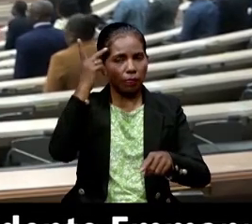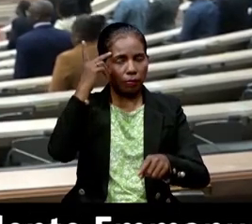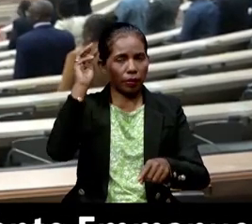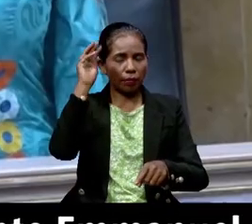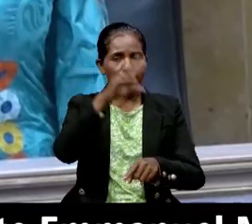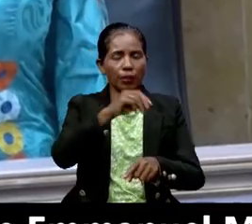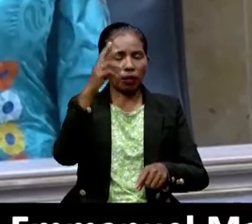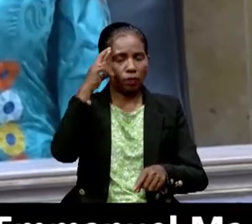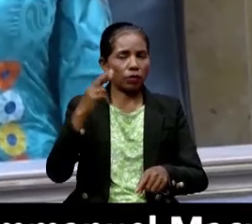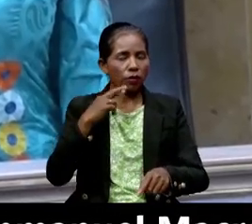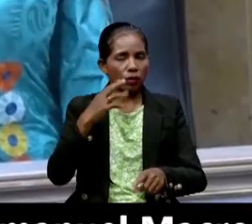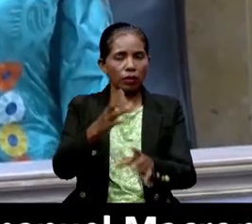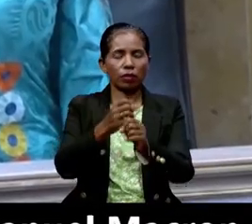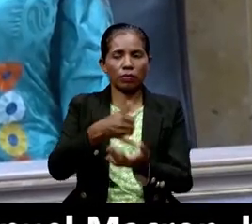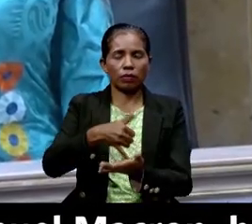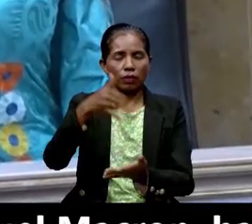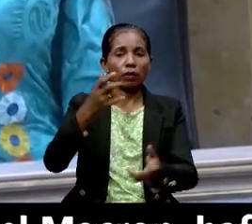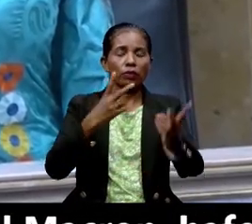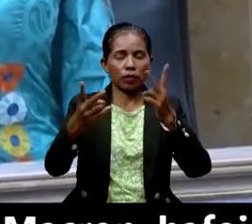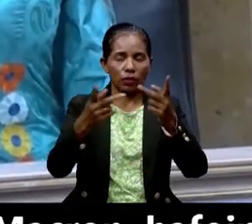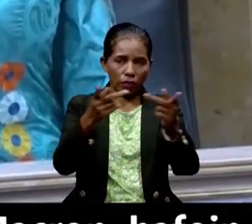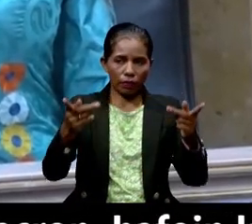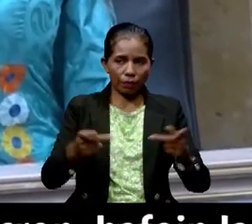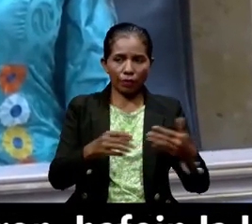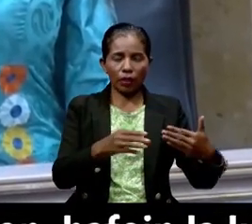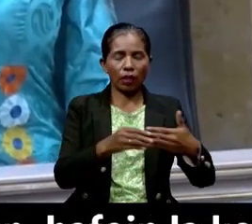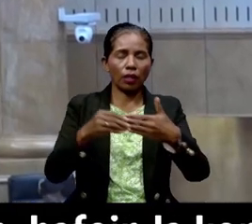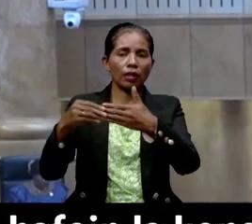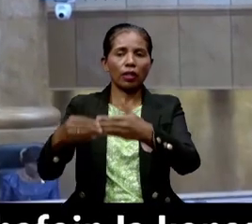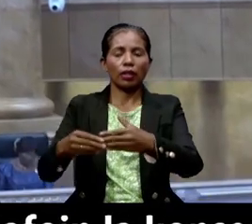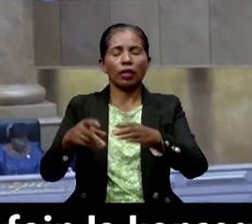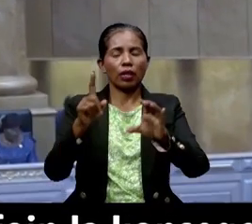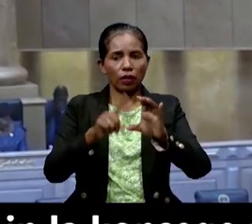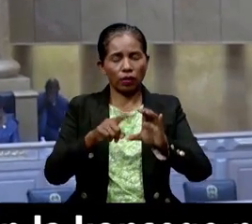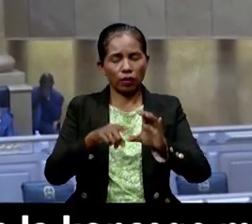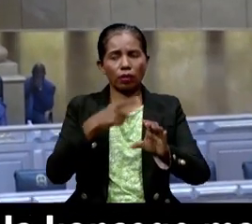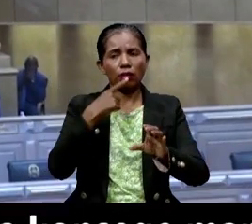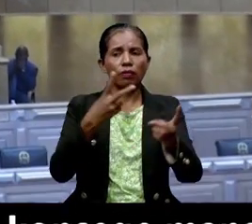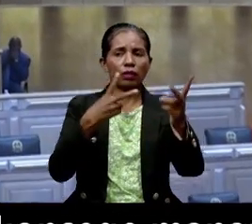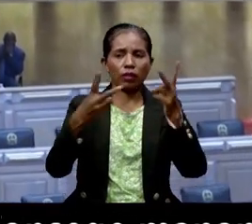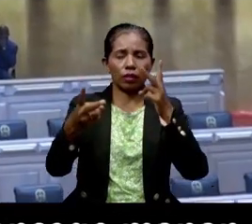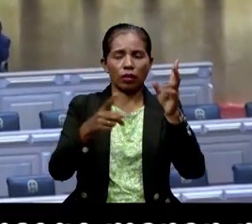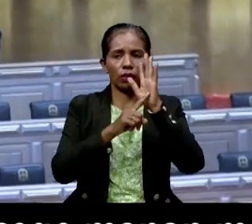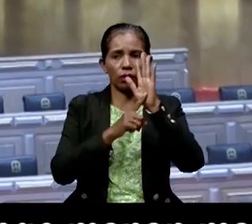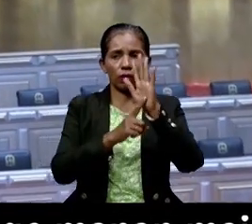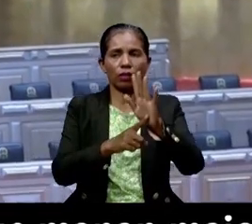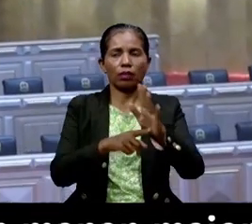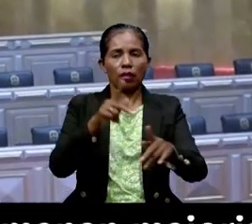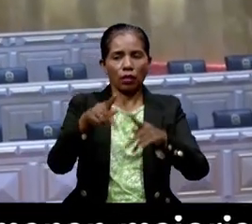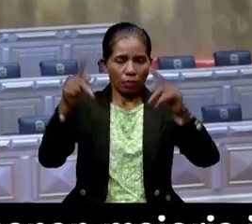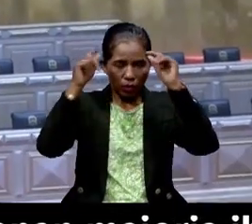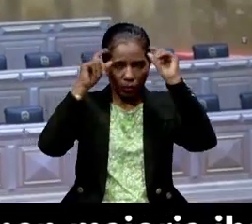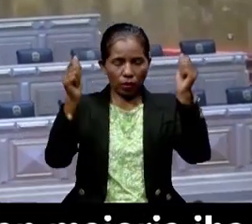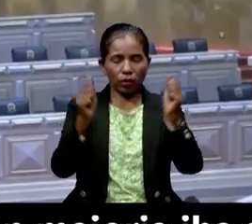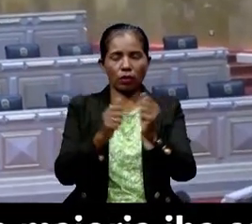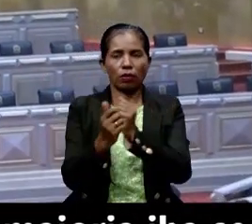calau visita e a fatin refere. Líder Assembleia Nacional Angola Nemos considera visita né, no dar gesto fraternidade entre povo Timor-Leste e